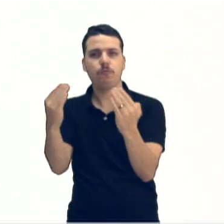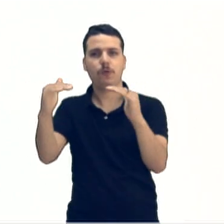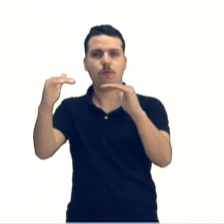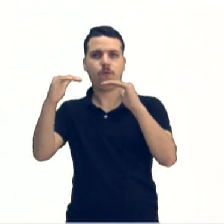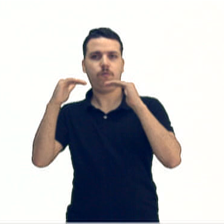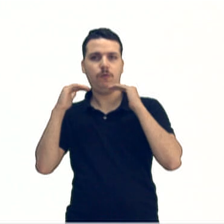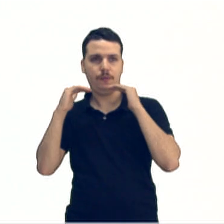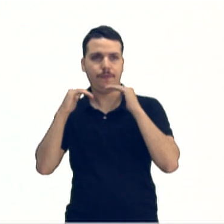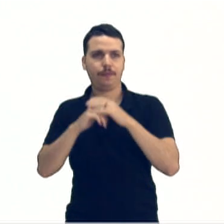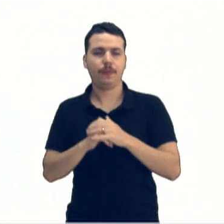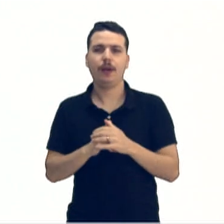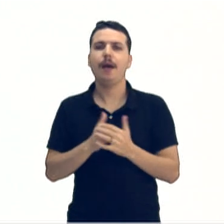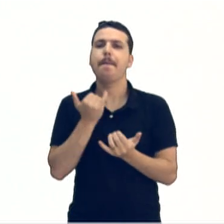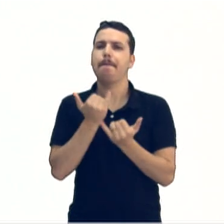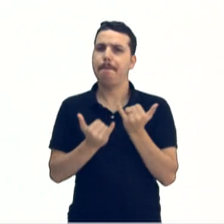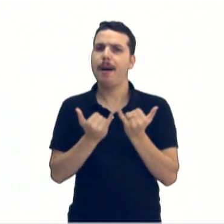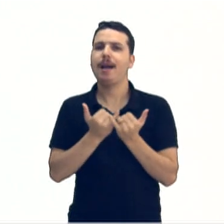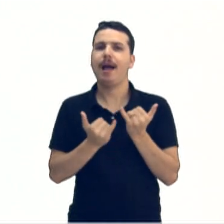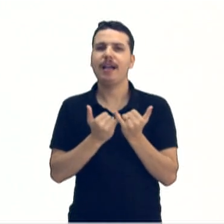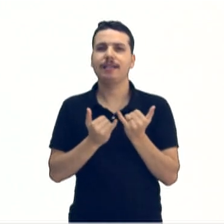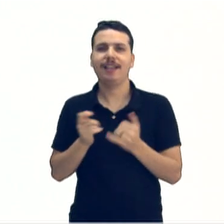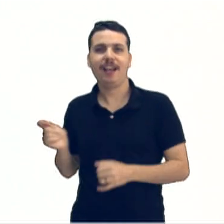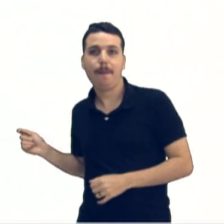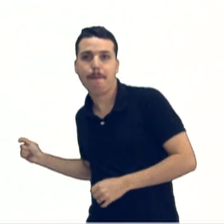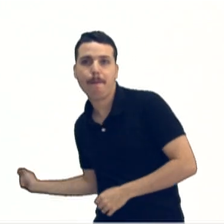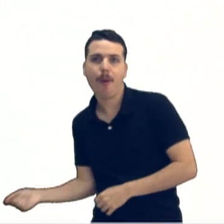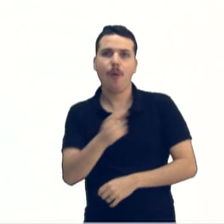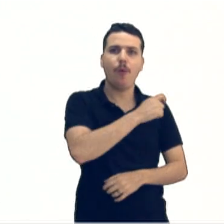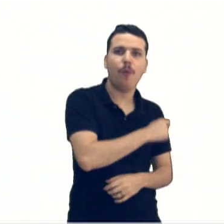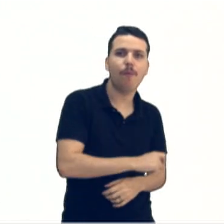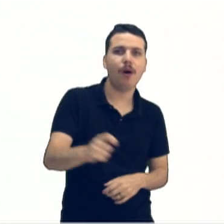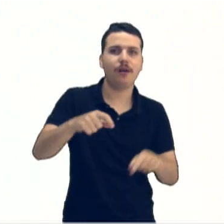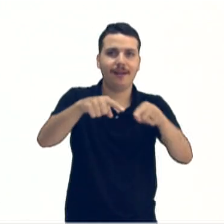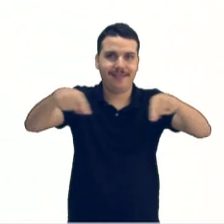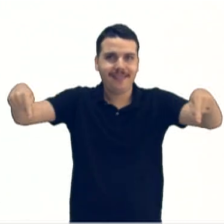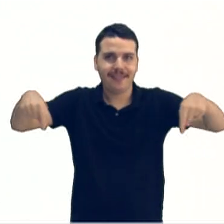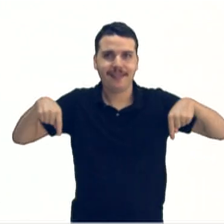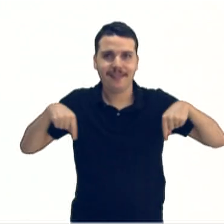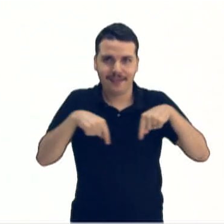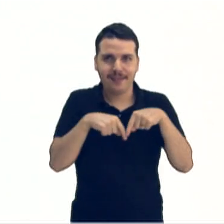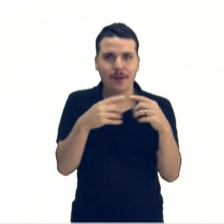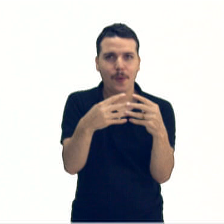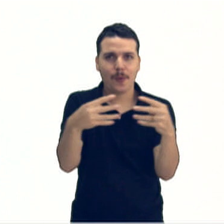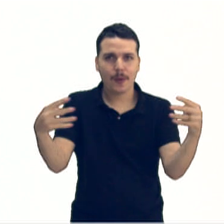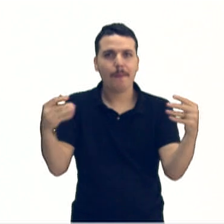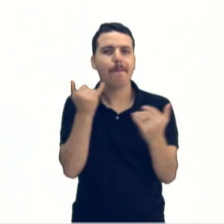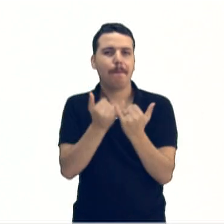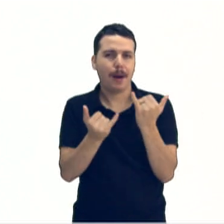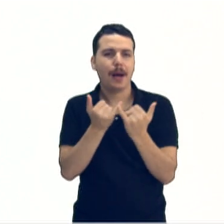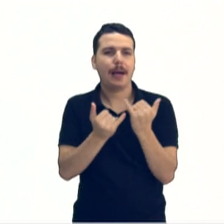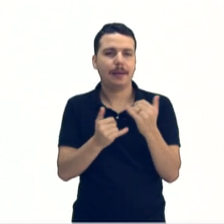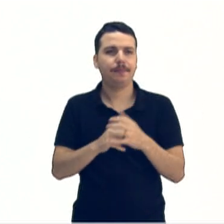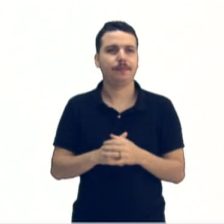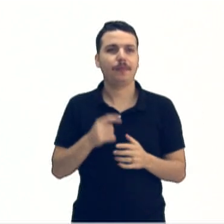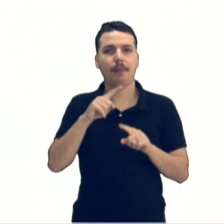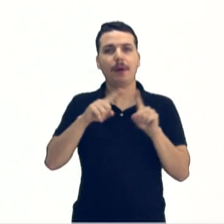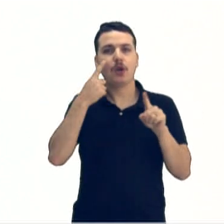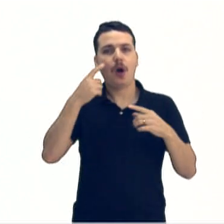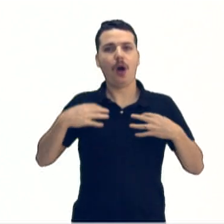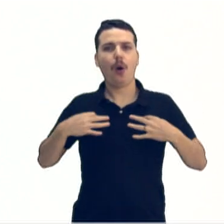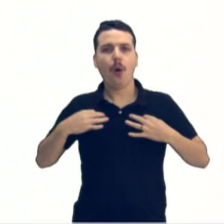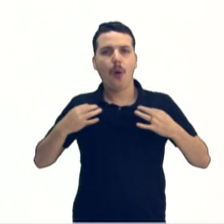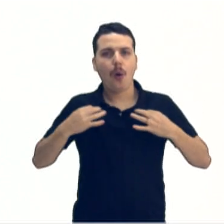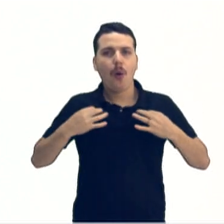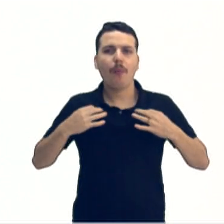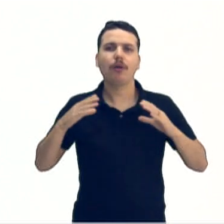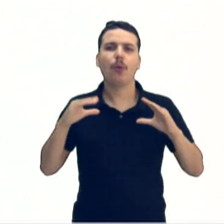com tênis de campo. A gente percebe pelas vestimentas, certo? Que facilitam o movimento, porque é